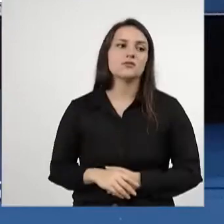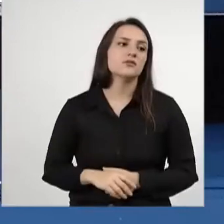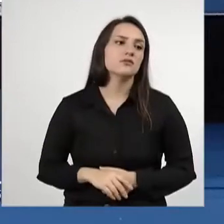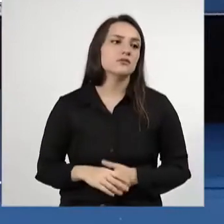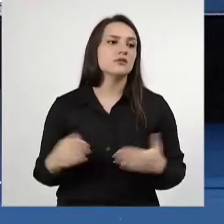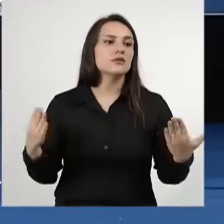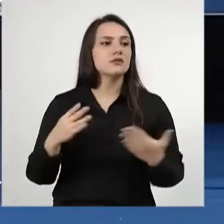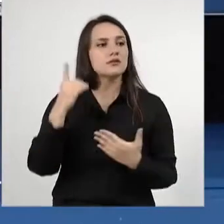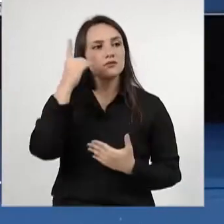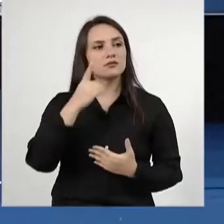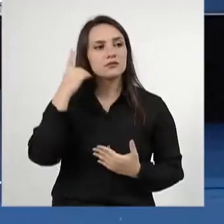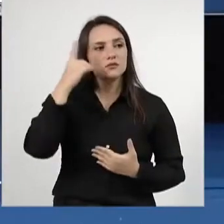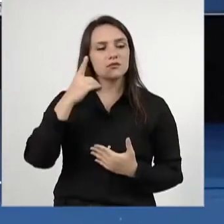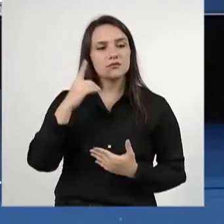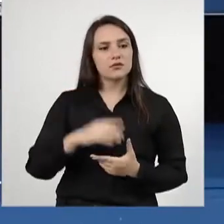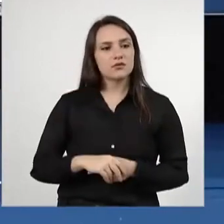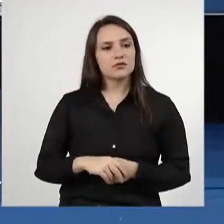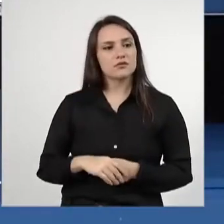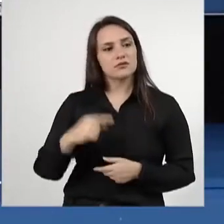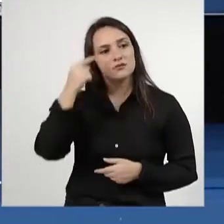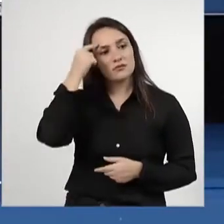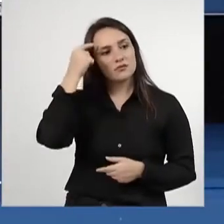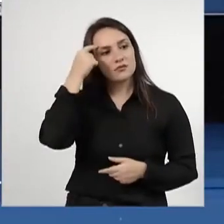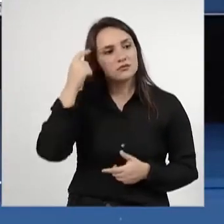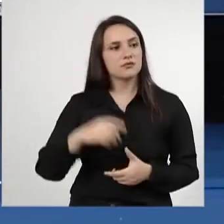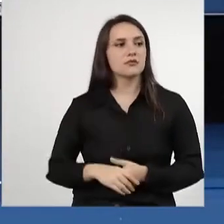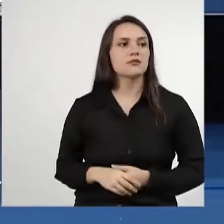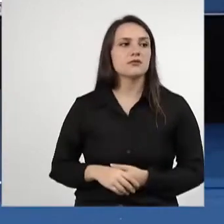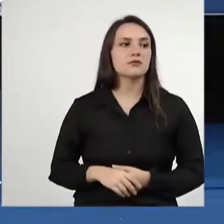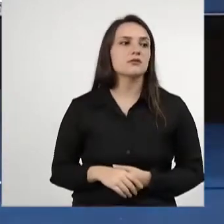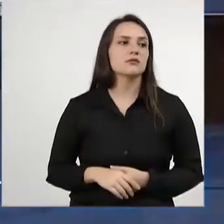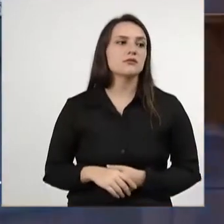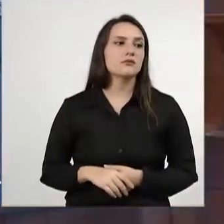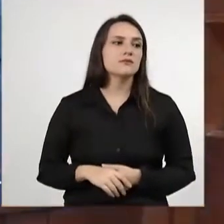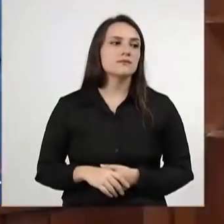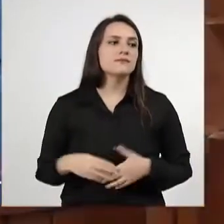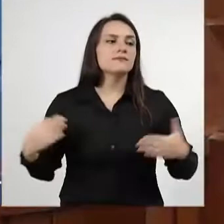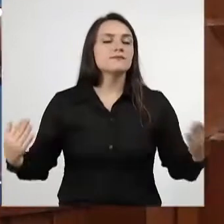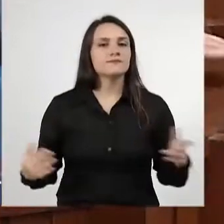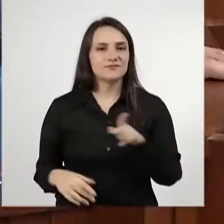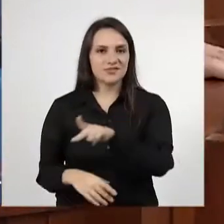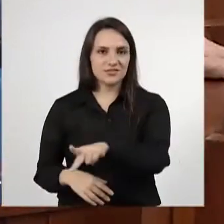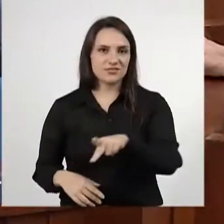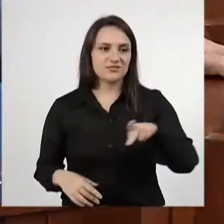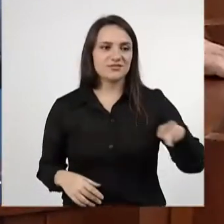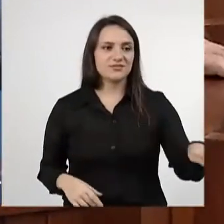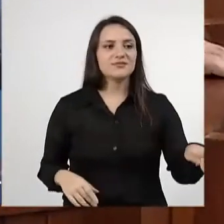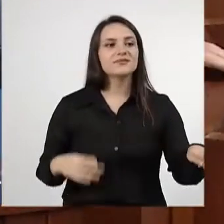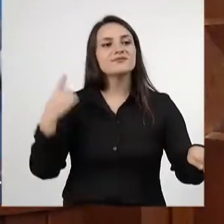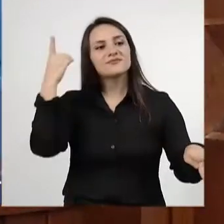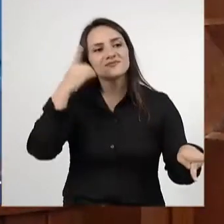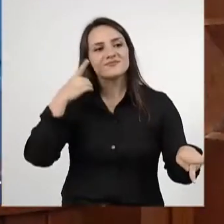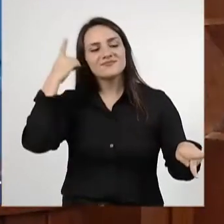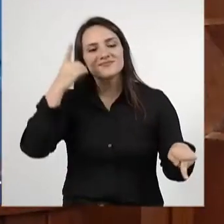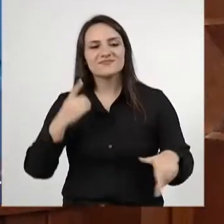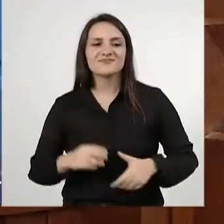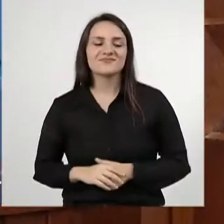Com a palavra, o deputado Zé Teixeira. Senhor presidente, senhores deputados, senhoras e